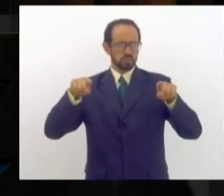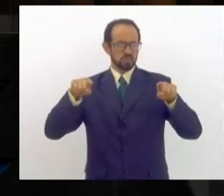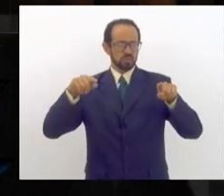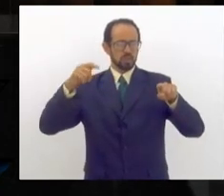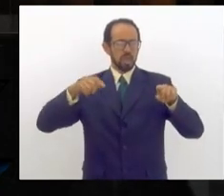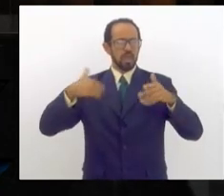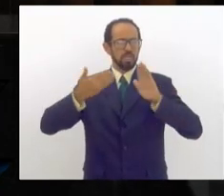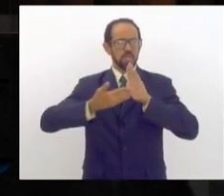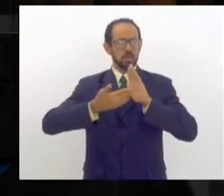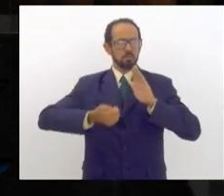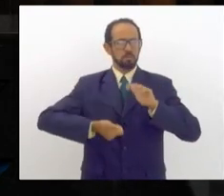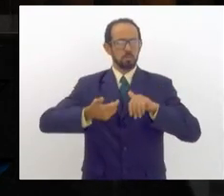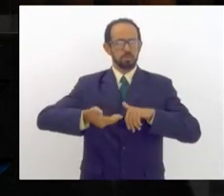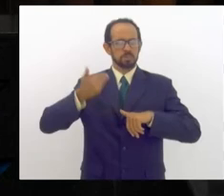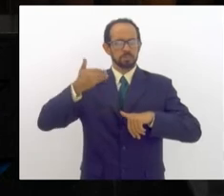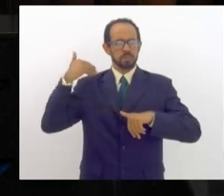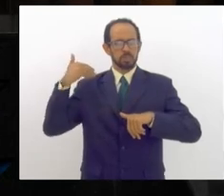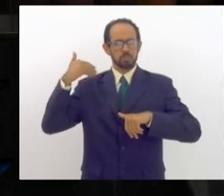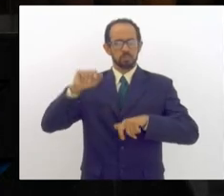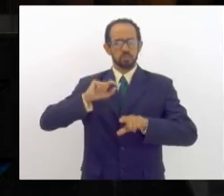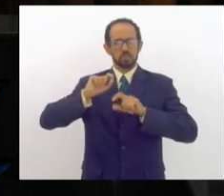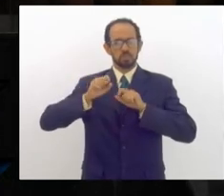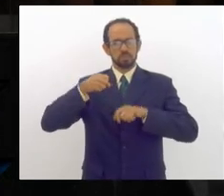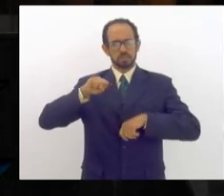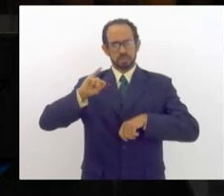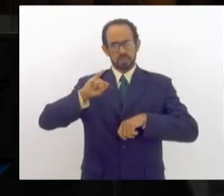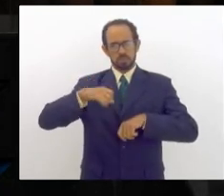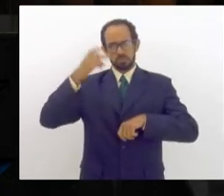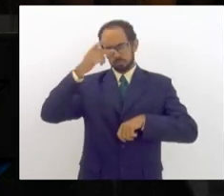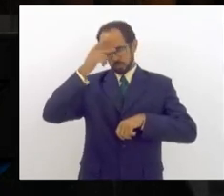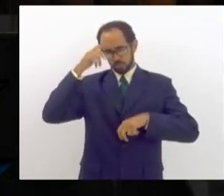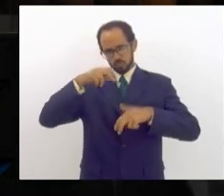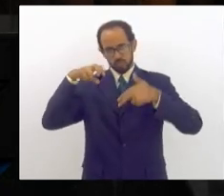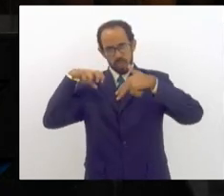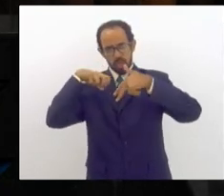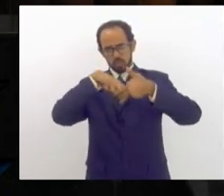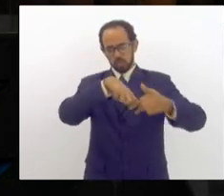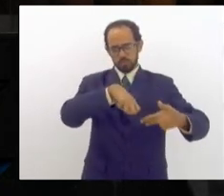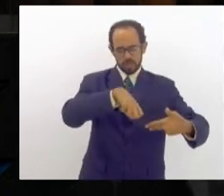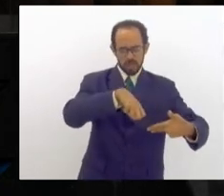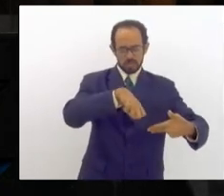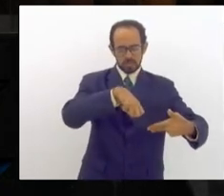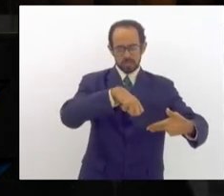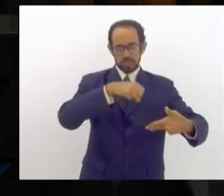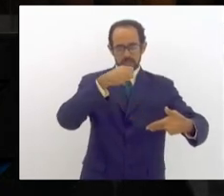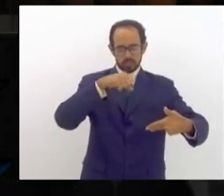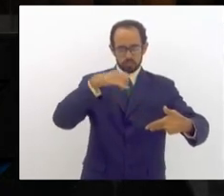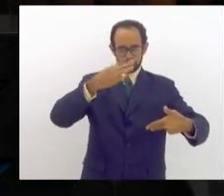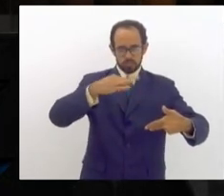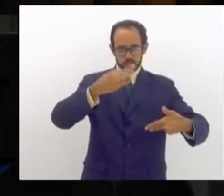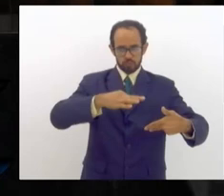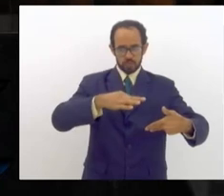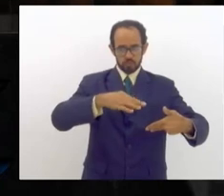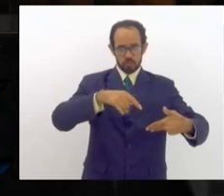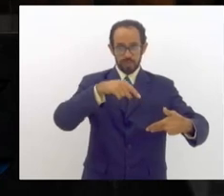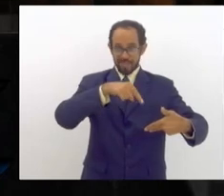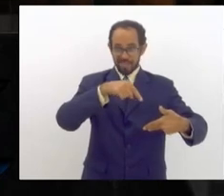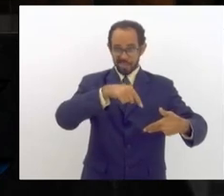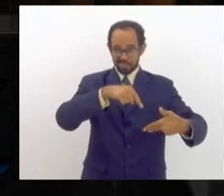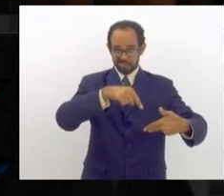atrás se uma pessoa fosse atropelada ou machucada na rua era obrigatório